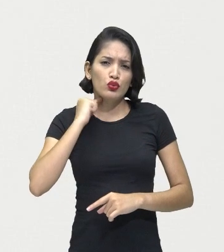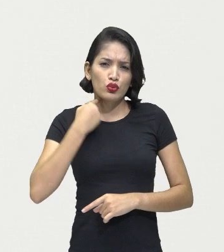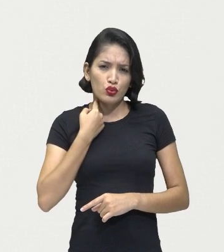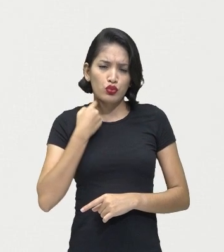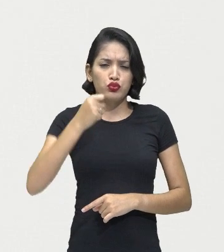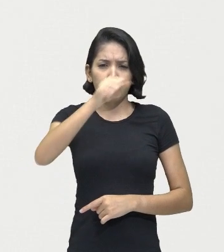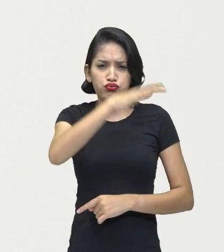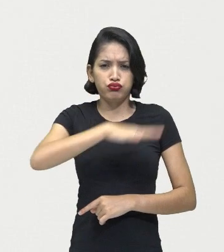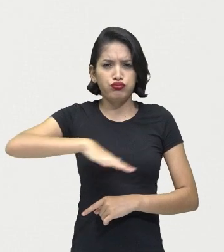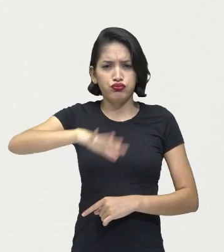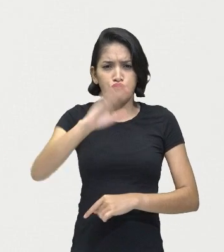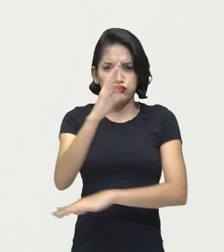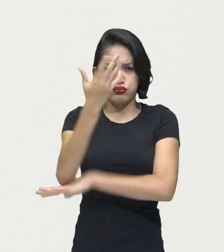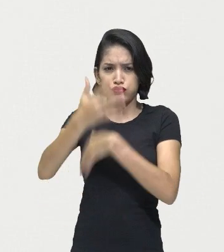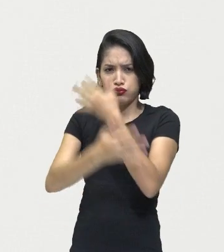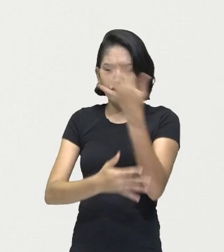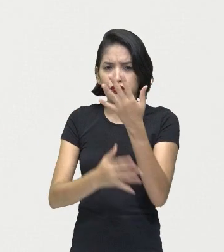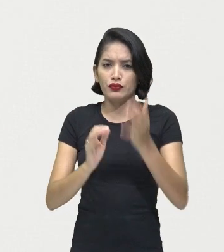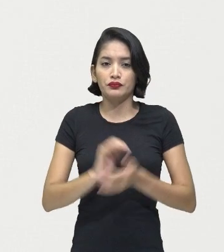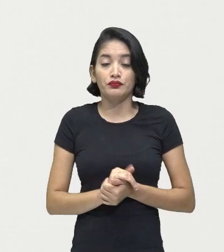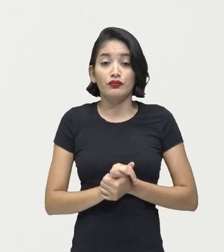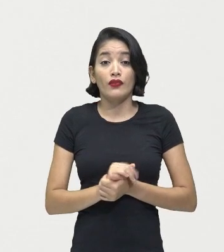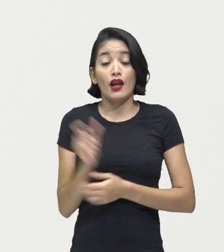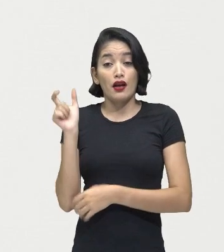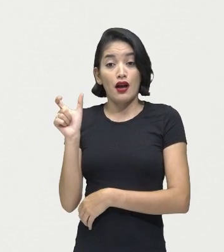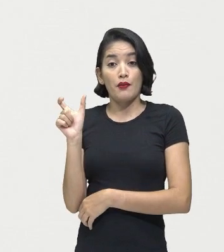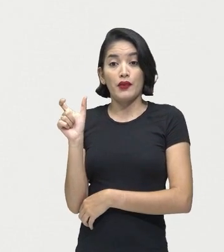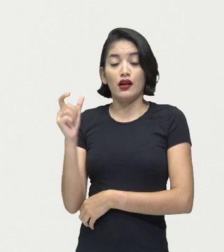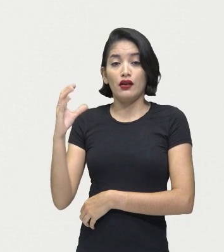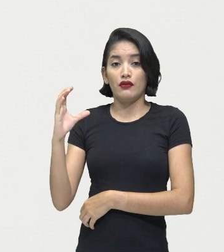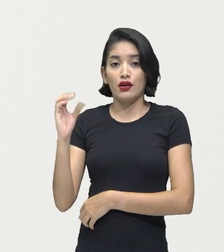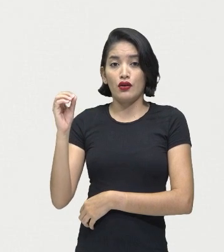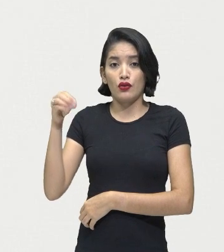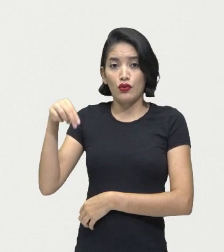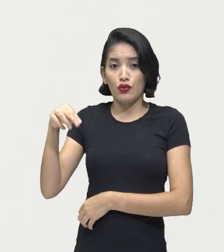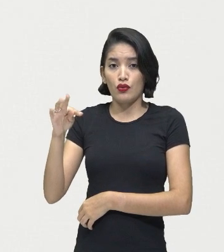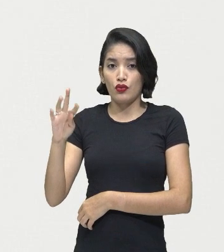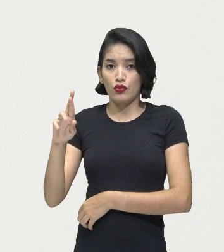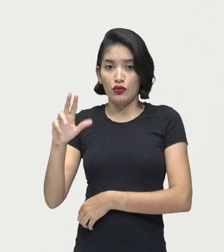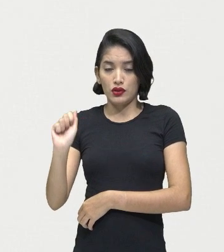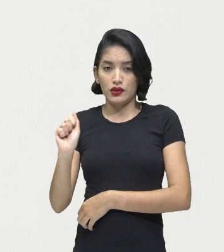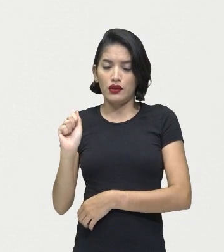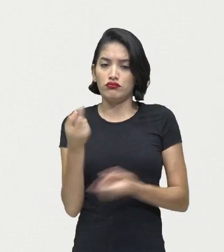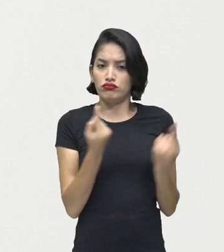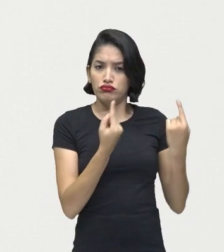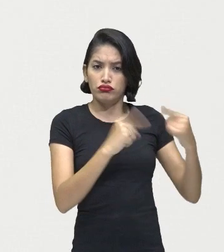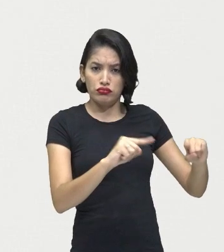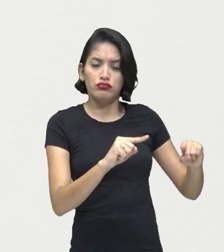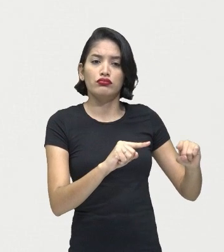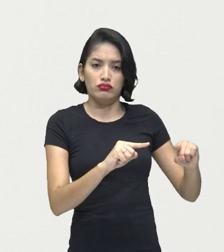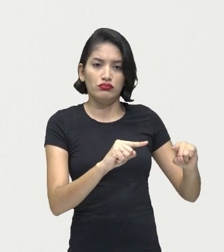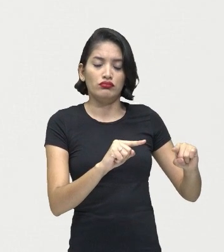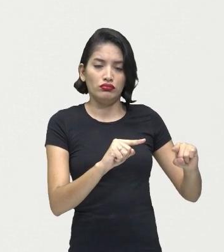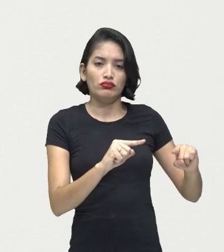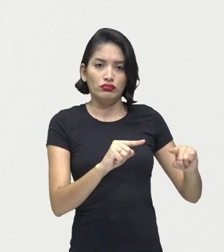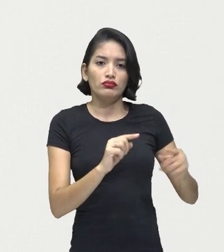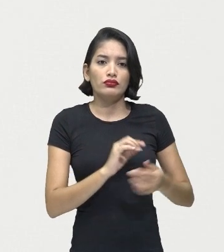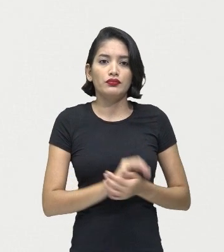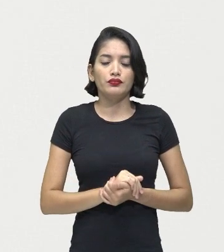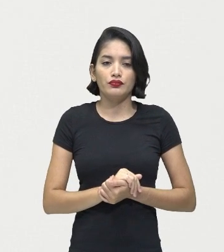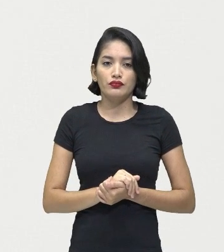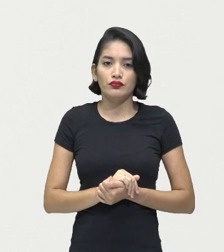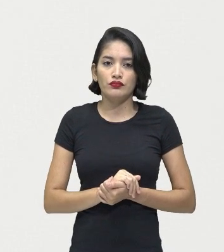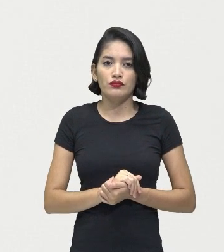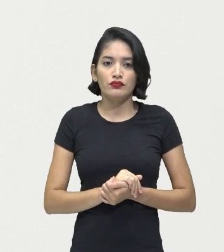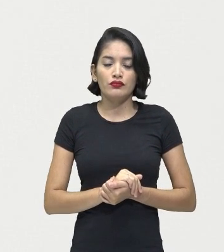contra. A palavra contra, ela já tem esse sentido de oposição. Então,